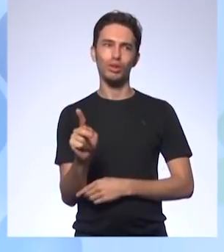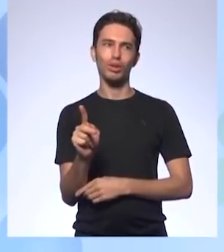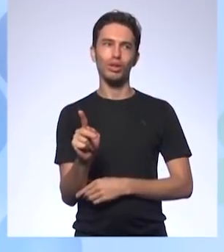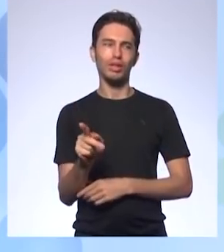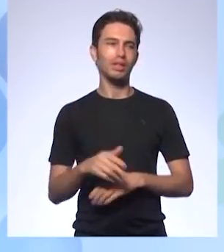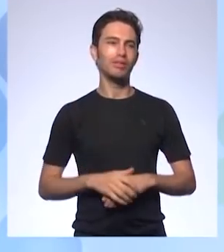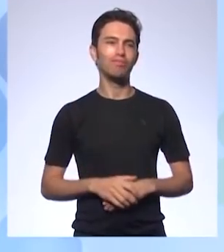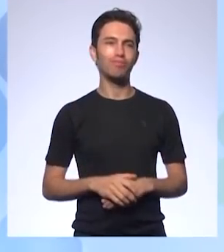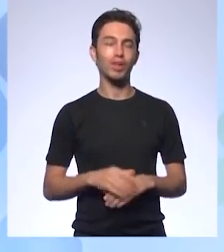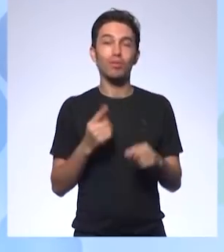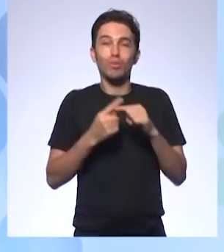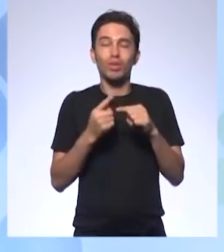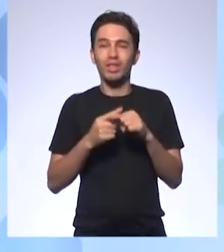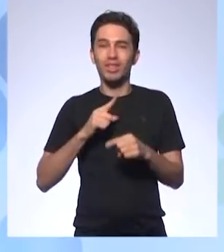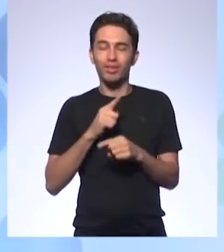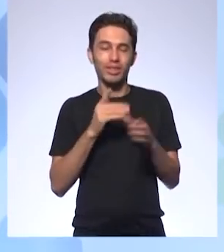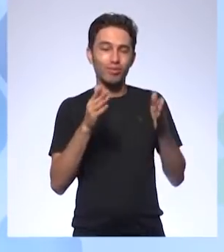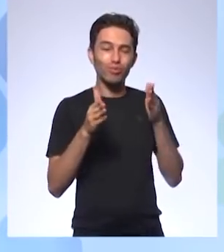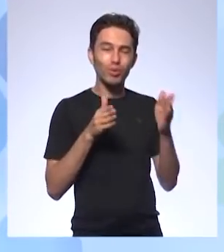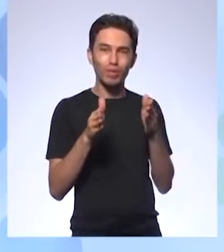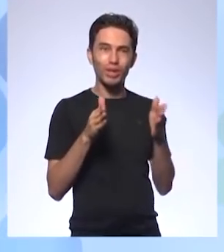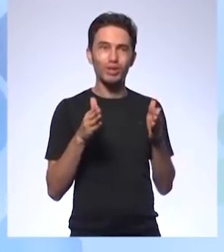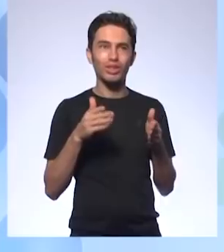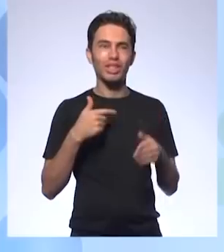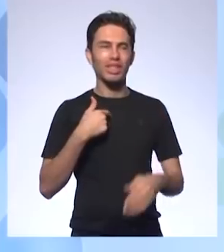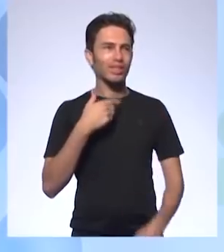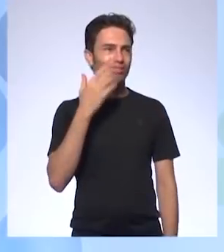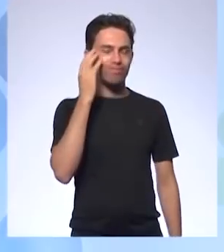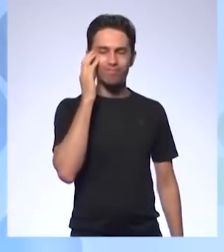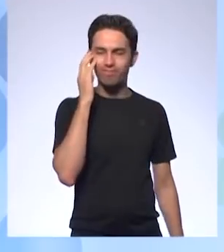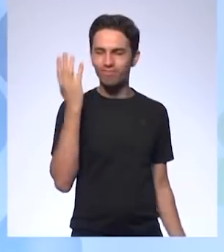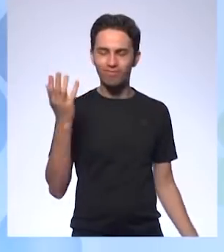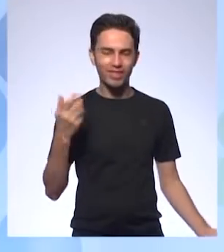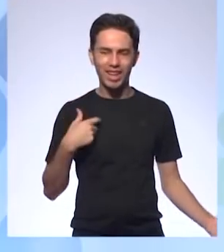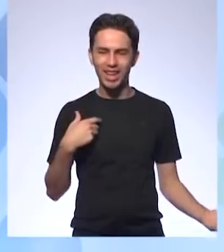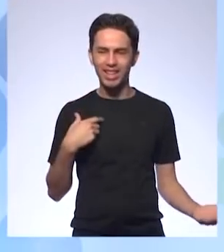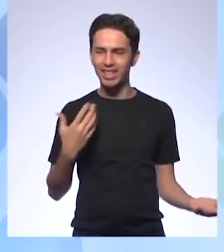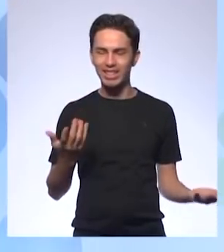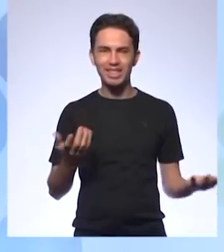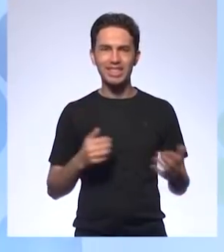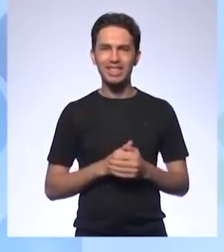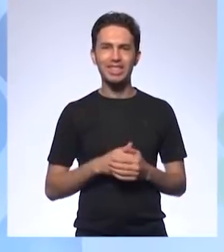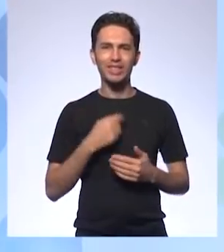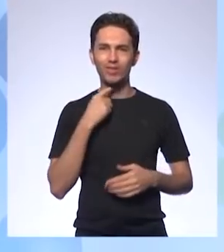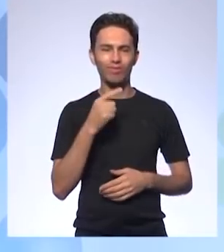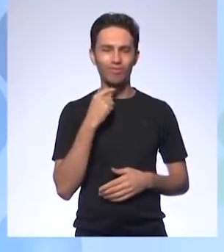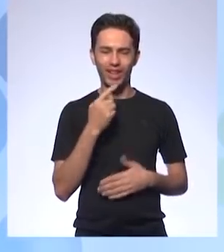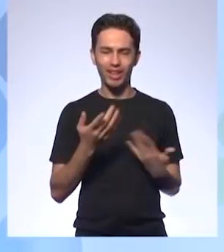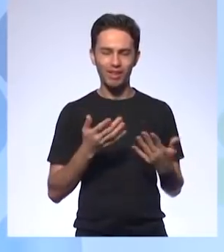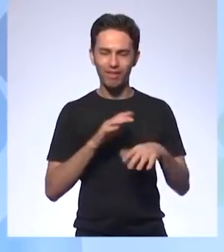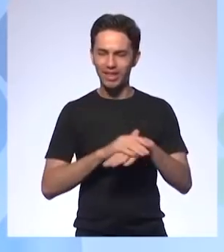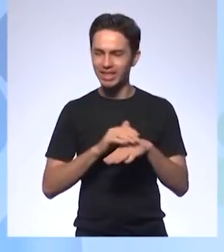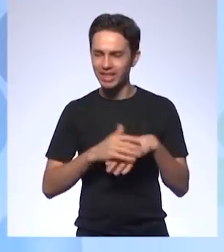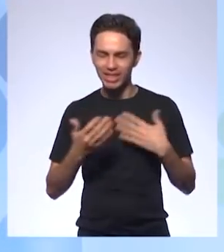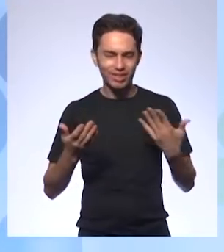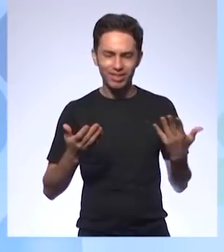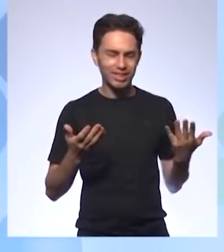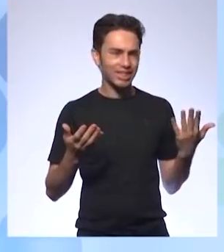porque teve momentos que eu vou dizer para vocês assim que eu achava que eu não ia conseguir. Só que eu